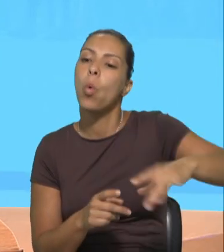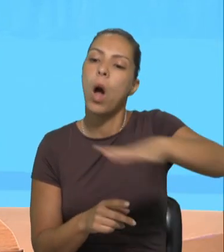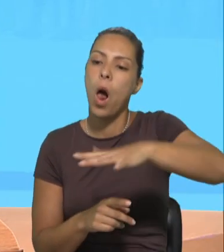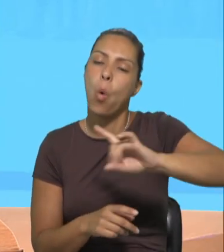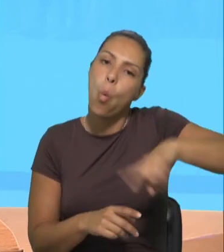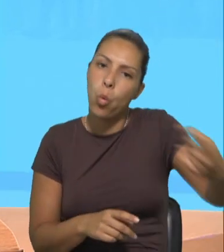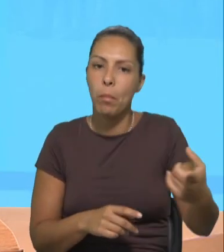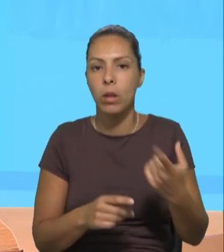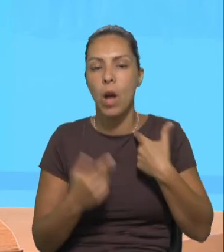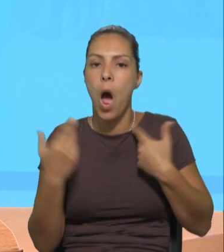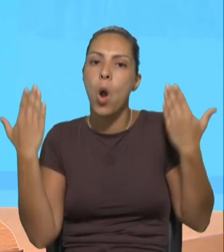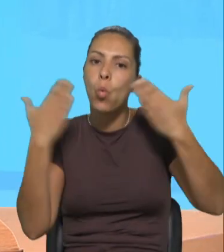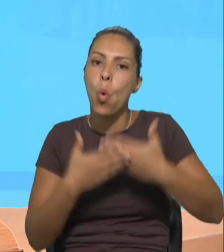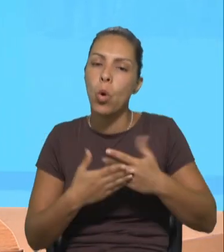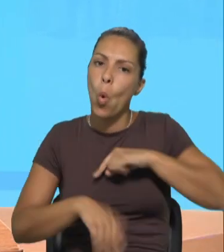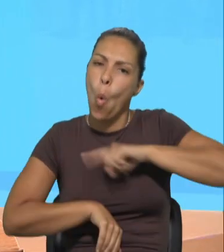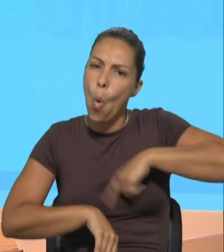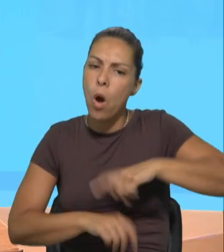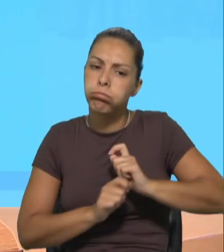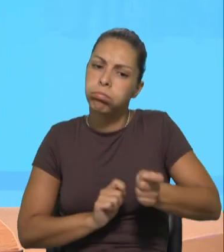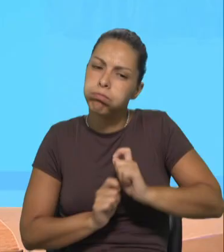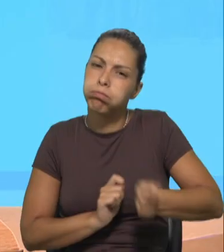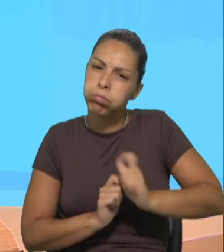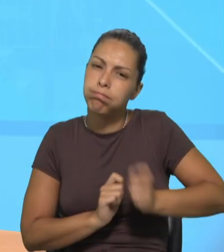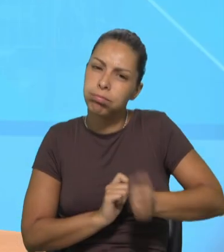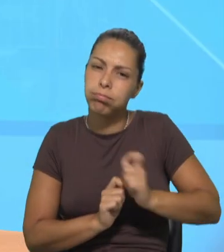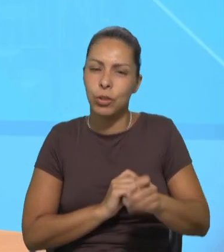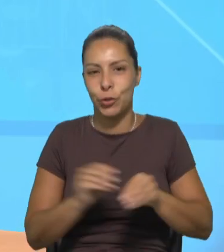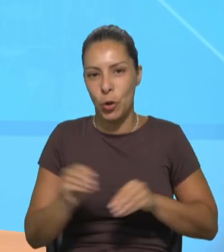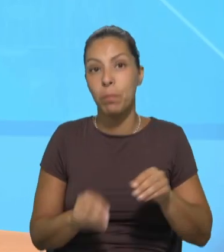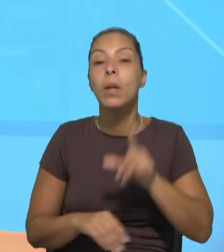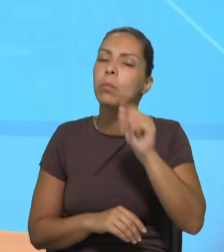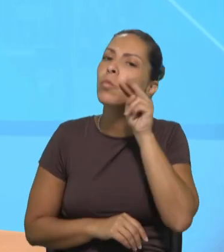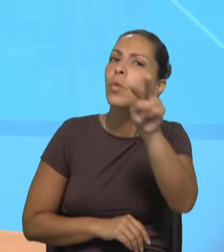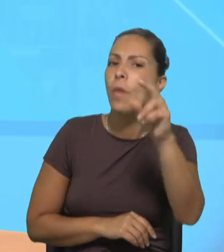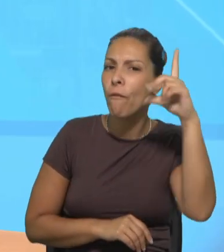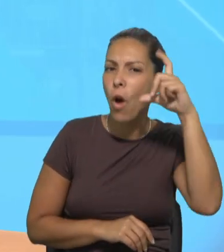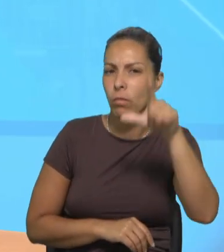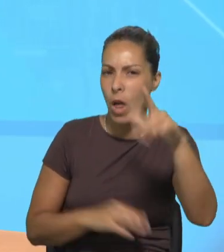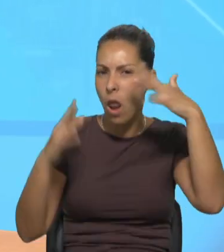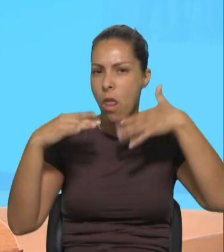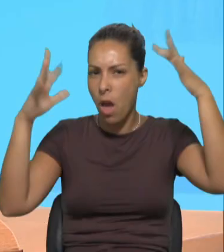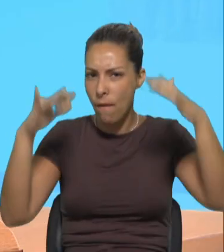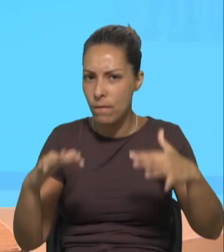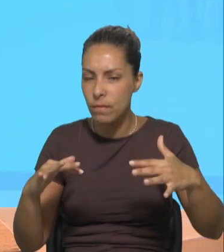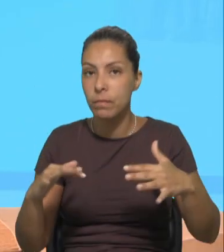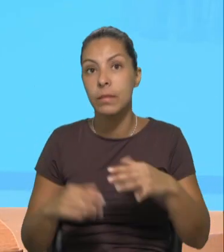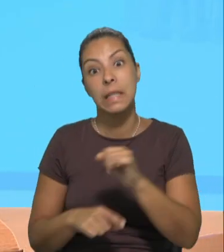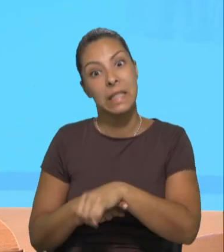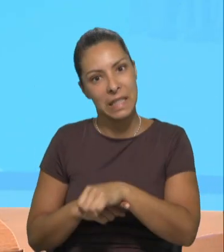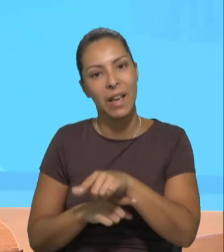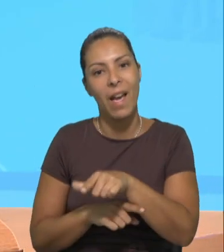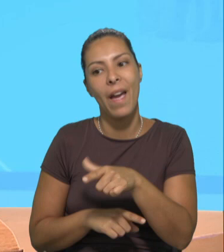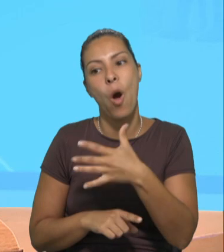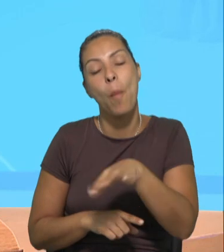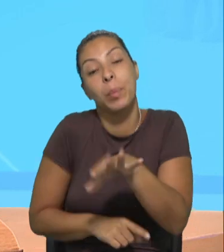facto foram experiências muito enriquecedoras. E vimos também imagens da neve. É verdade. É também uma opção. É uma opção, essa mais pessoal,